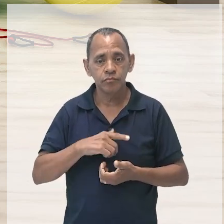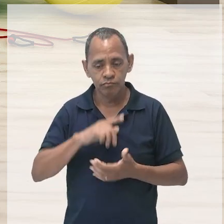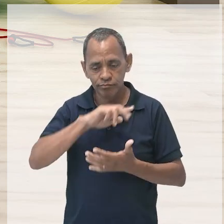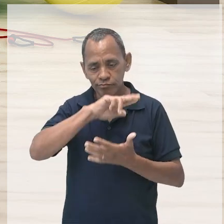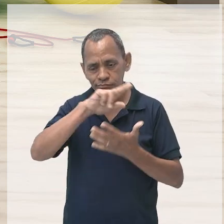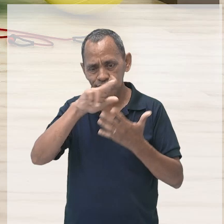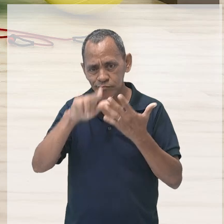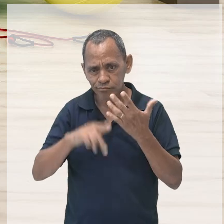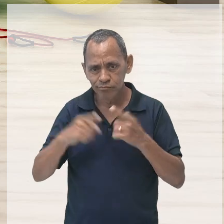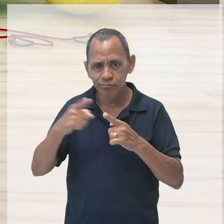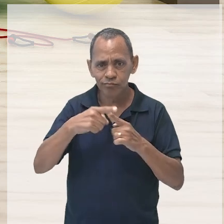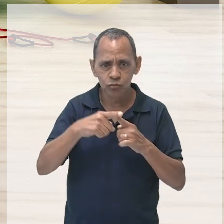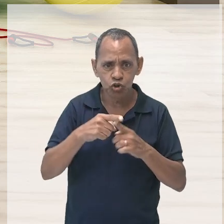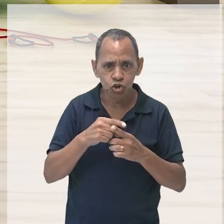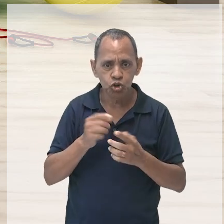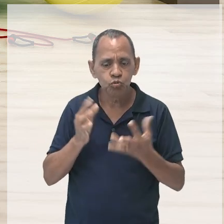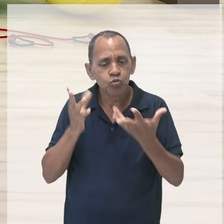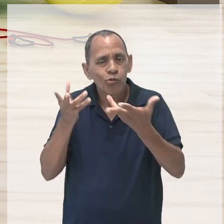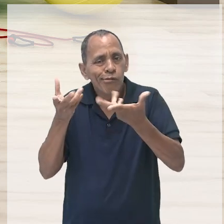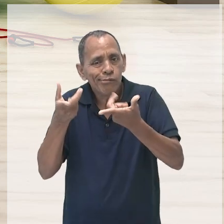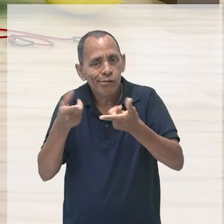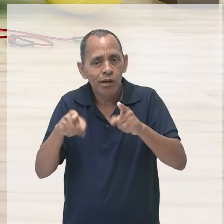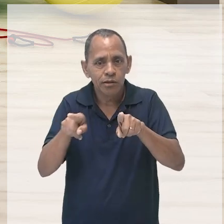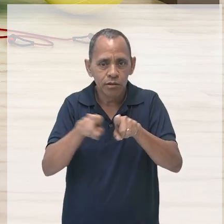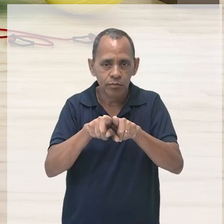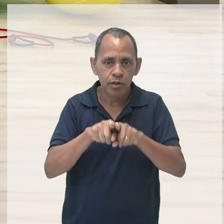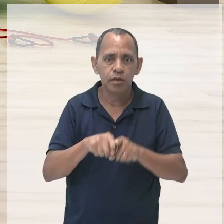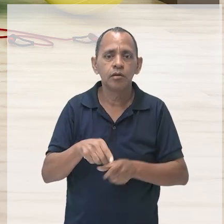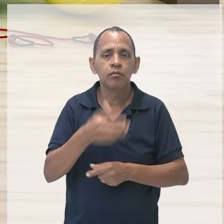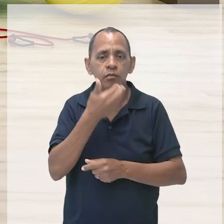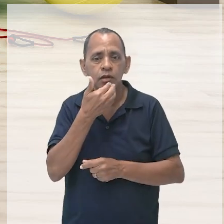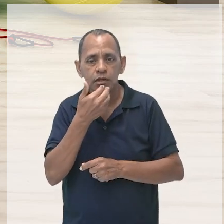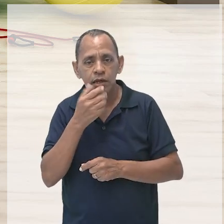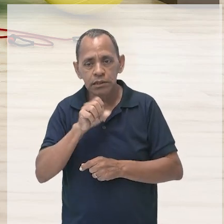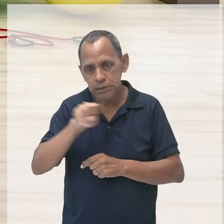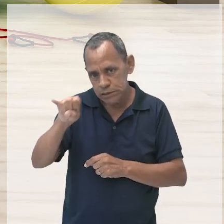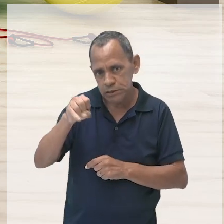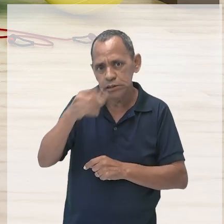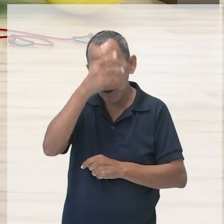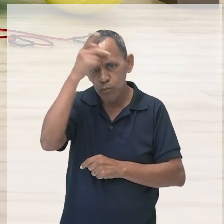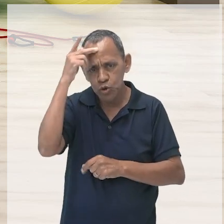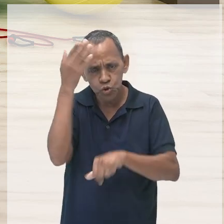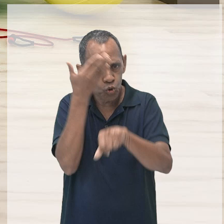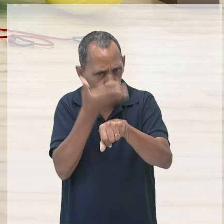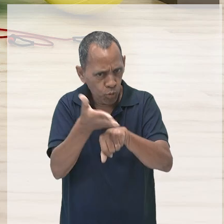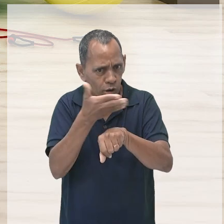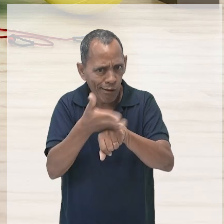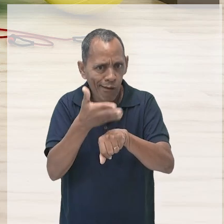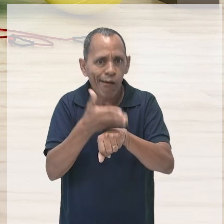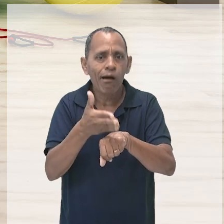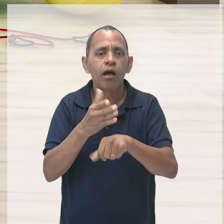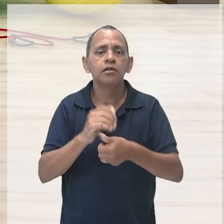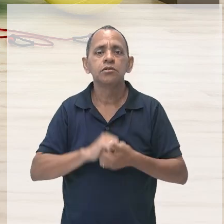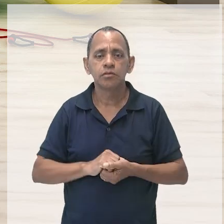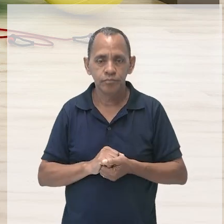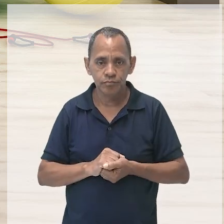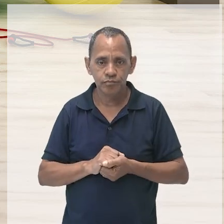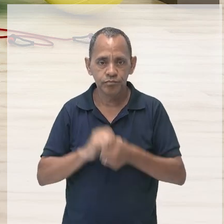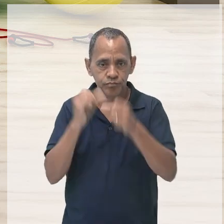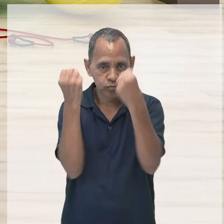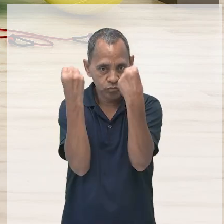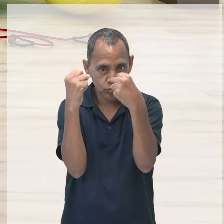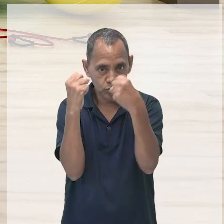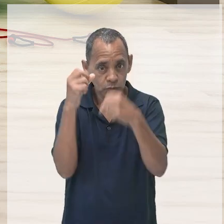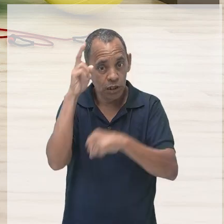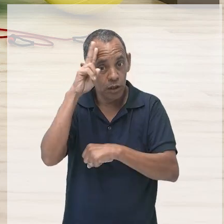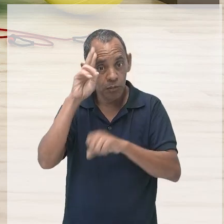elas são melhoradas, acentuadas quando a pessoa pratica a ginástica de condicionamento físico. Lembrando que a